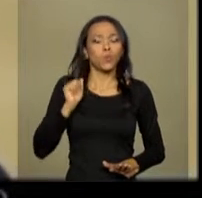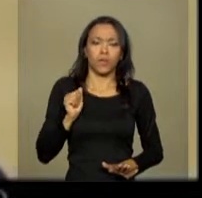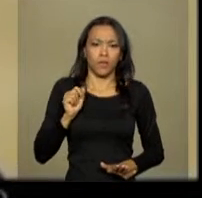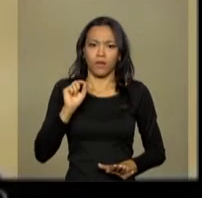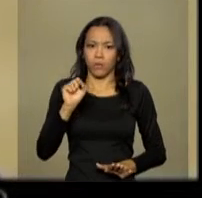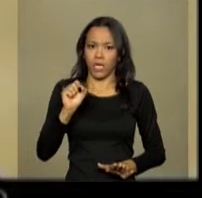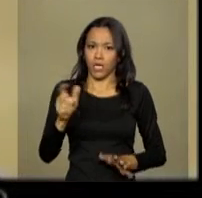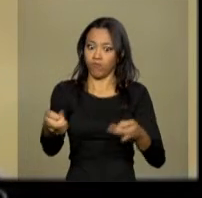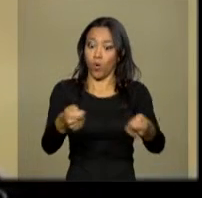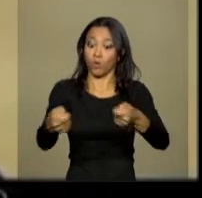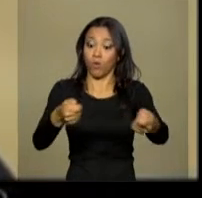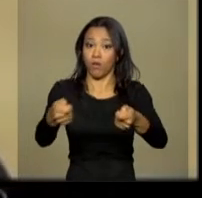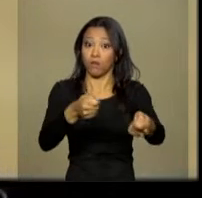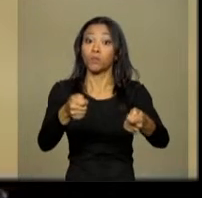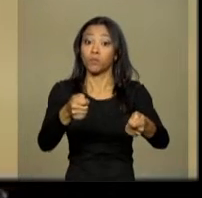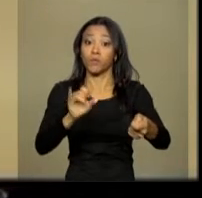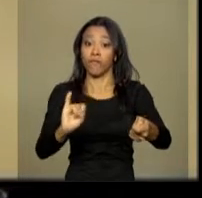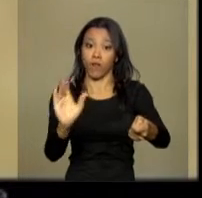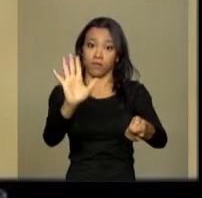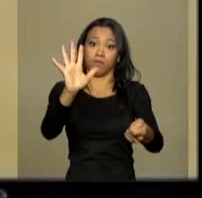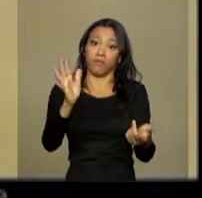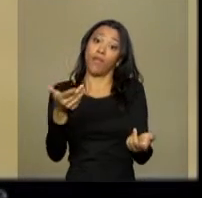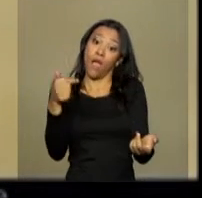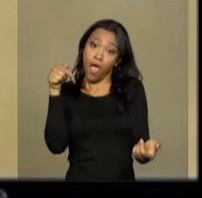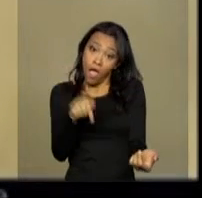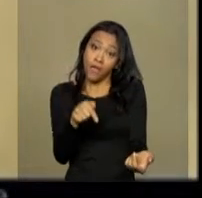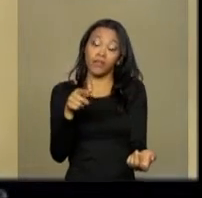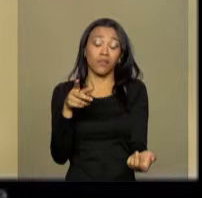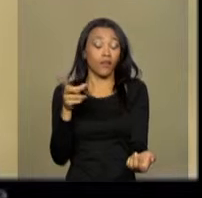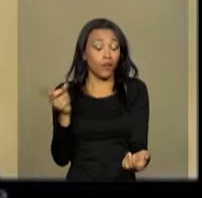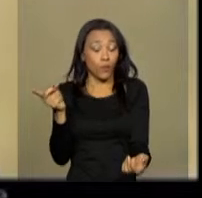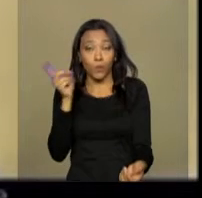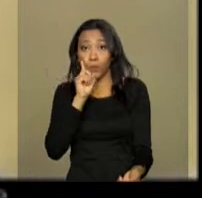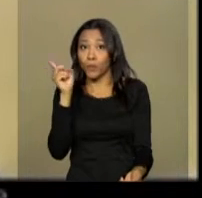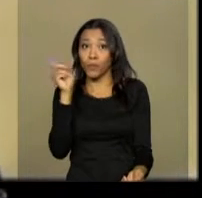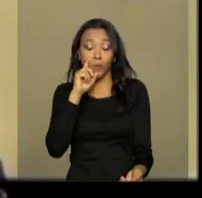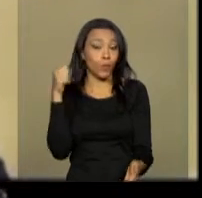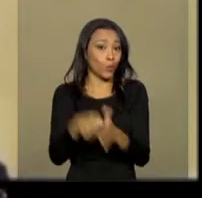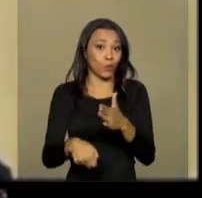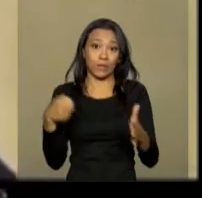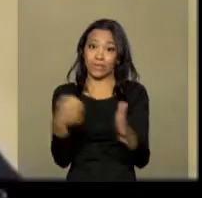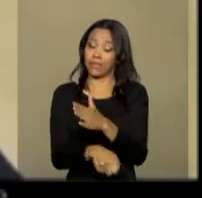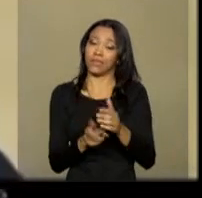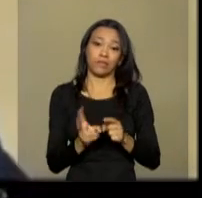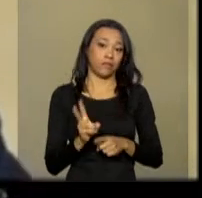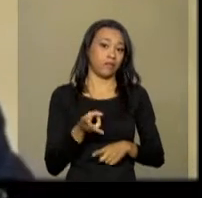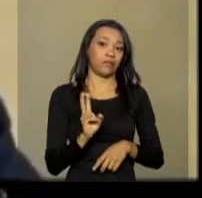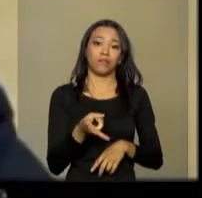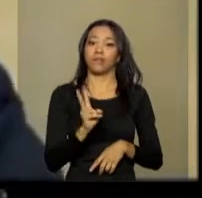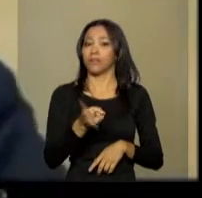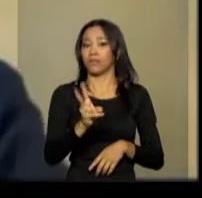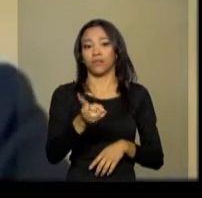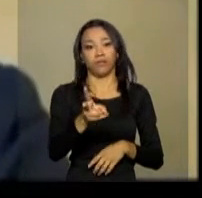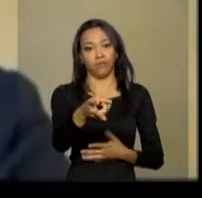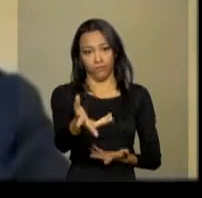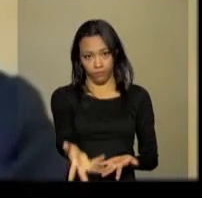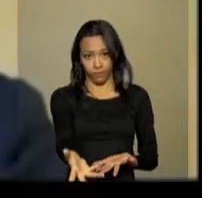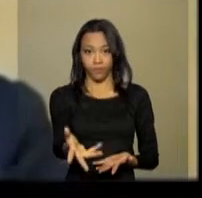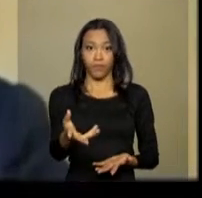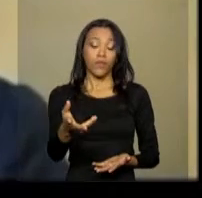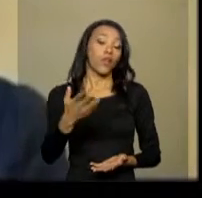do controle da inflação. Esta é uma luta constante, imutável, permanente.